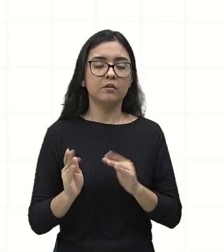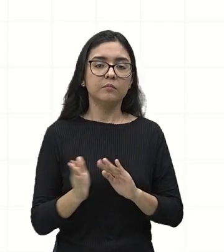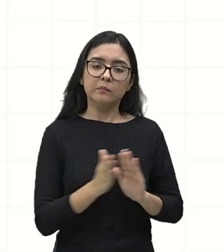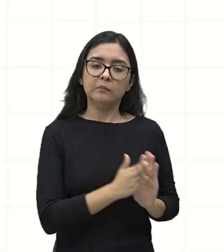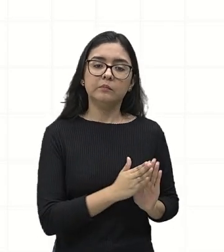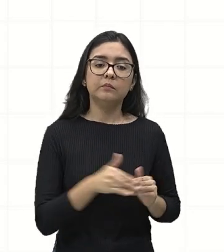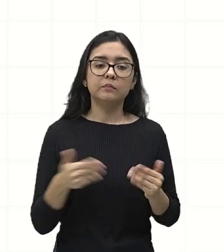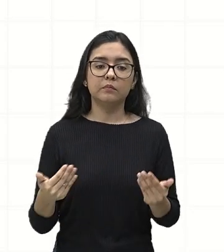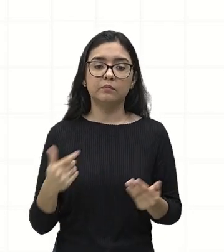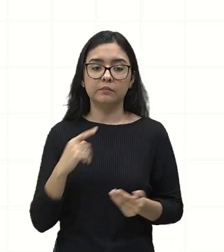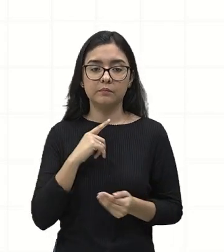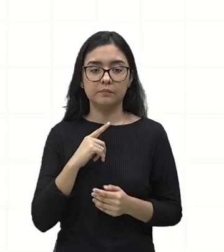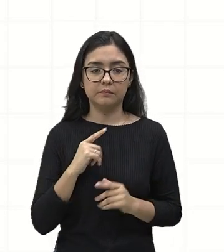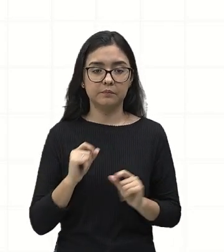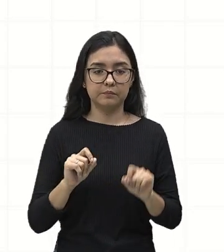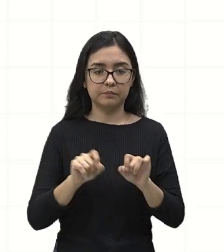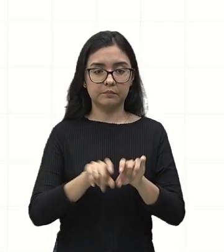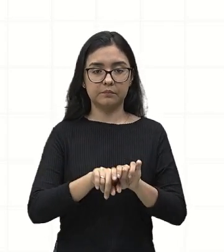Então,